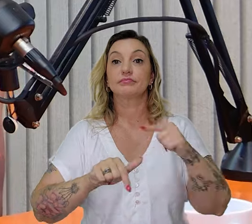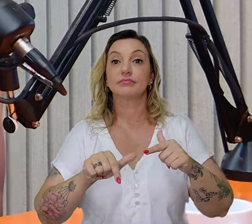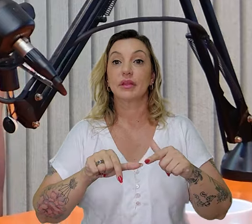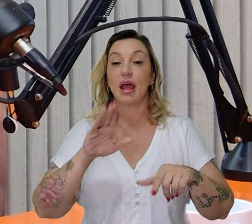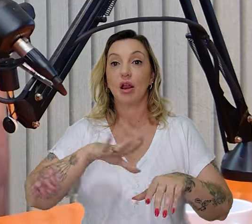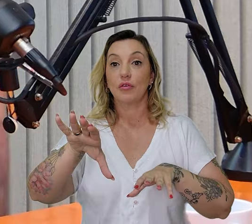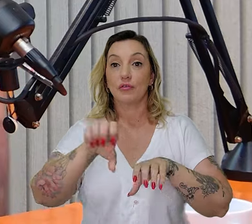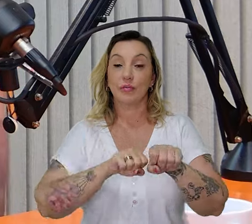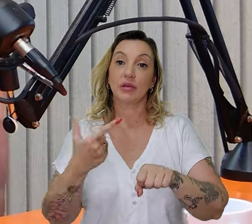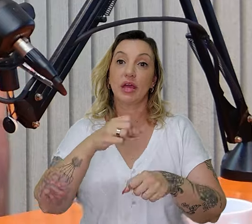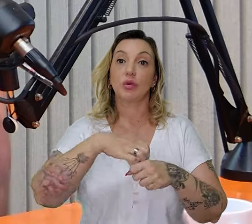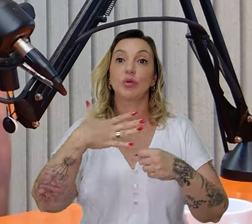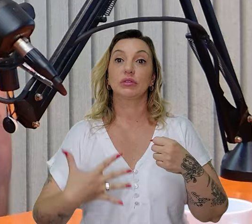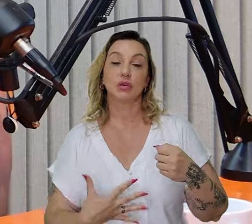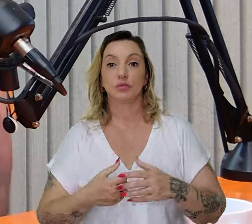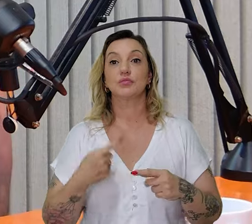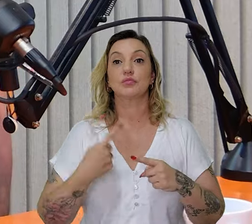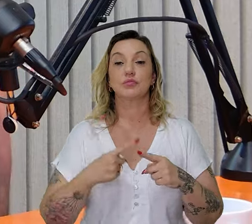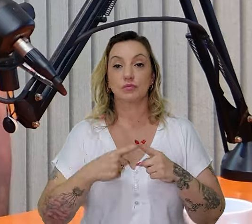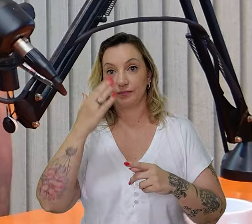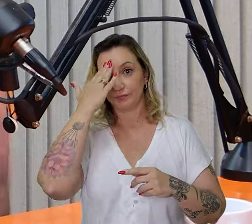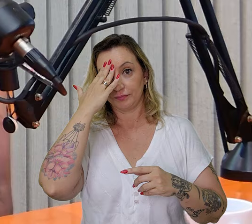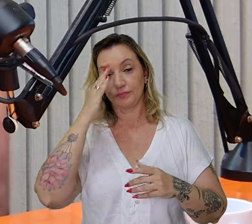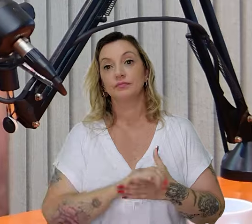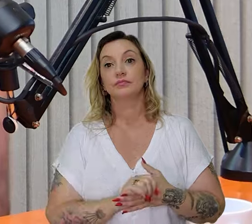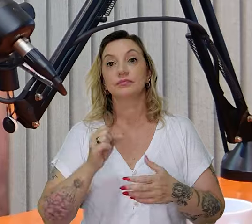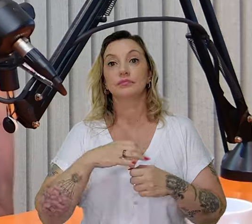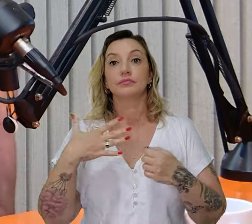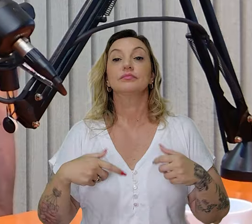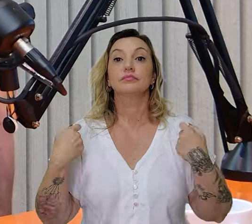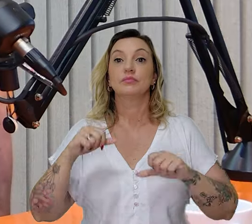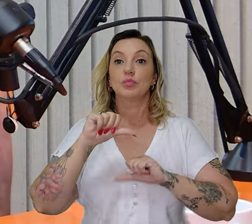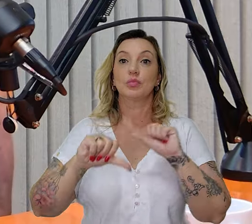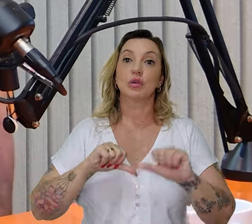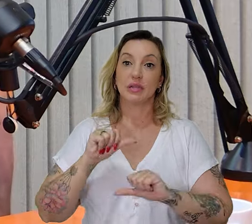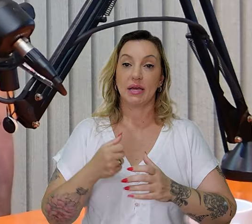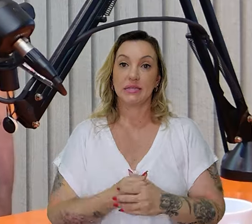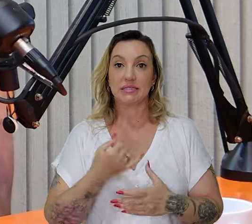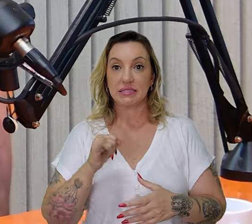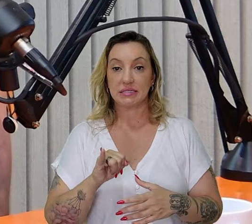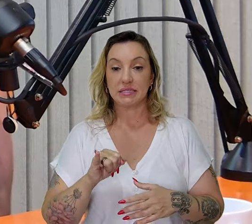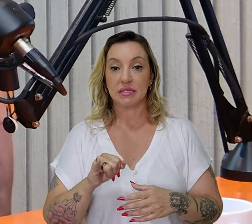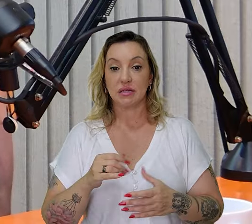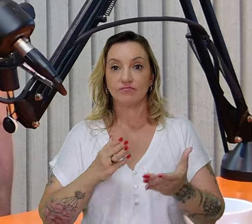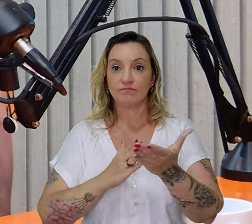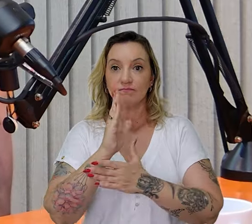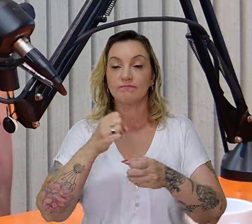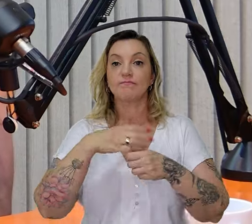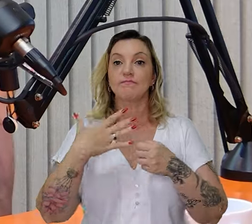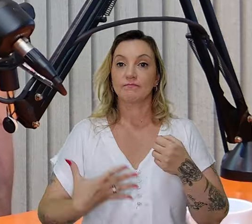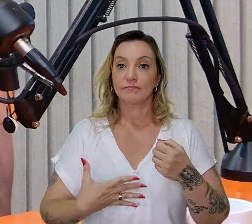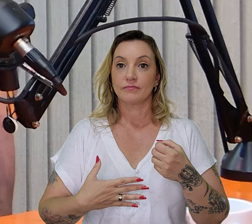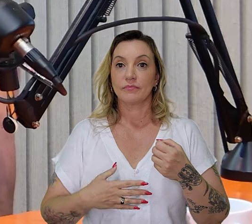entende-se tá que o o conteúdo precisa mudar se você homologa um conteúdo e aí a indústria muda e